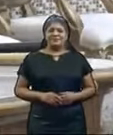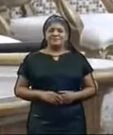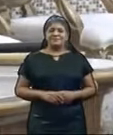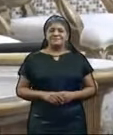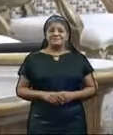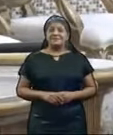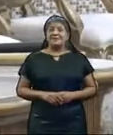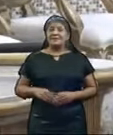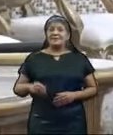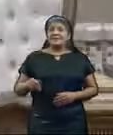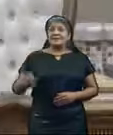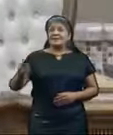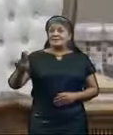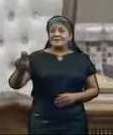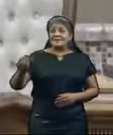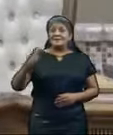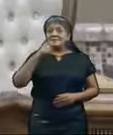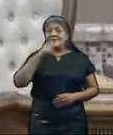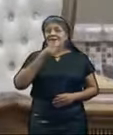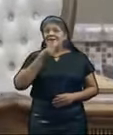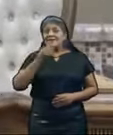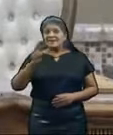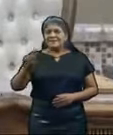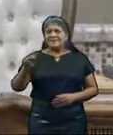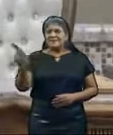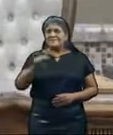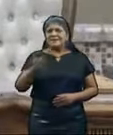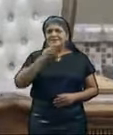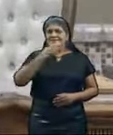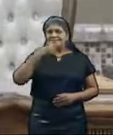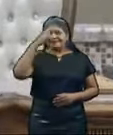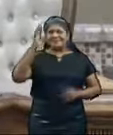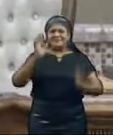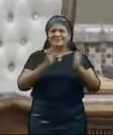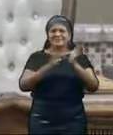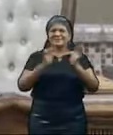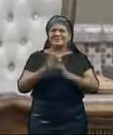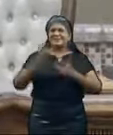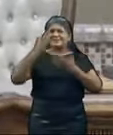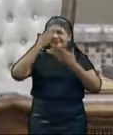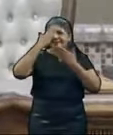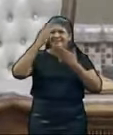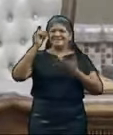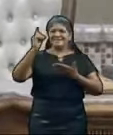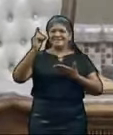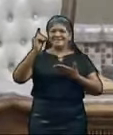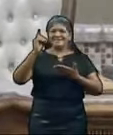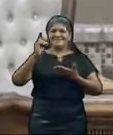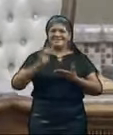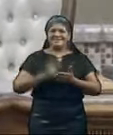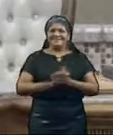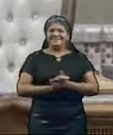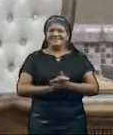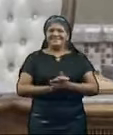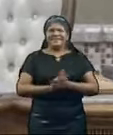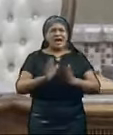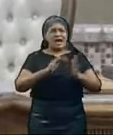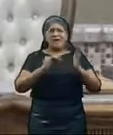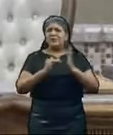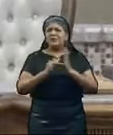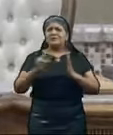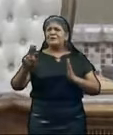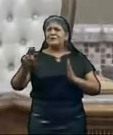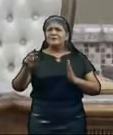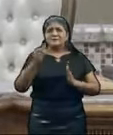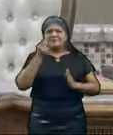Olá meus irmãos meus irmãos paz do Senhor Jesus bom graças a Deus pelos irmãos que